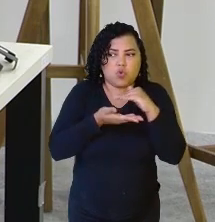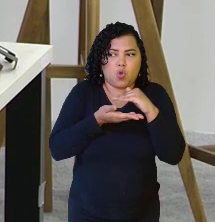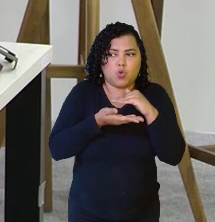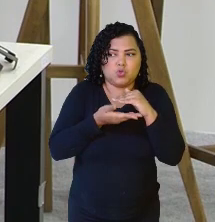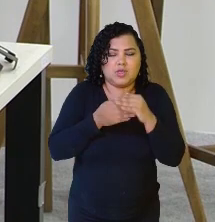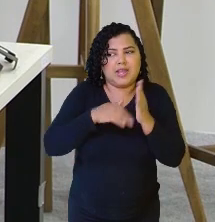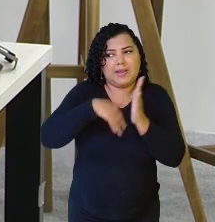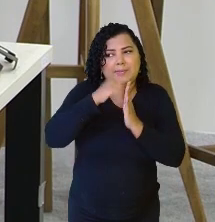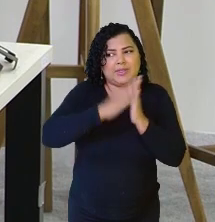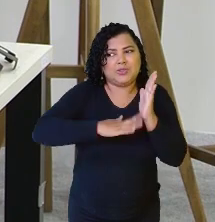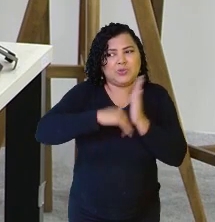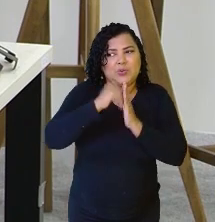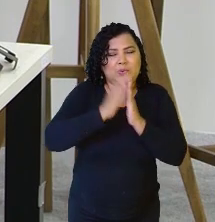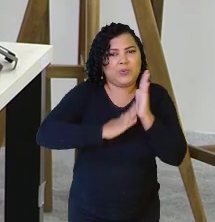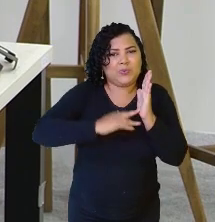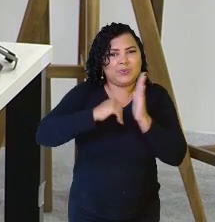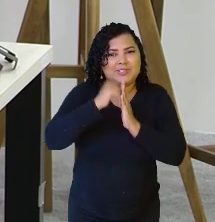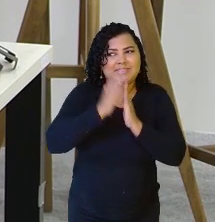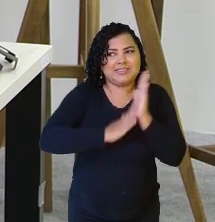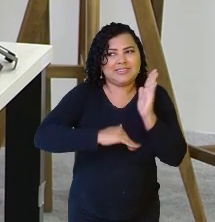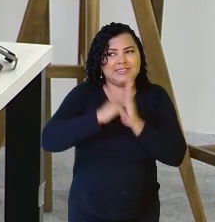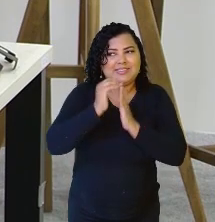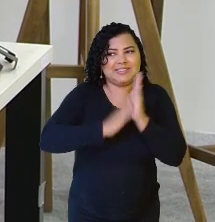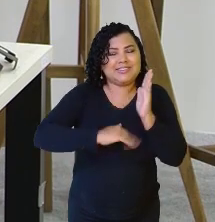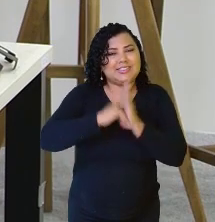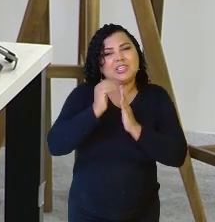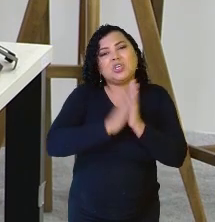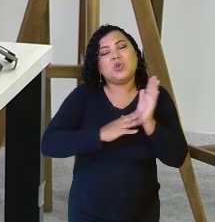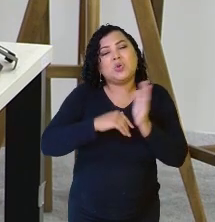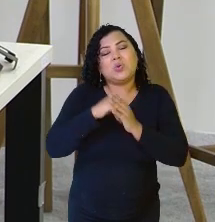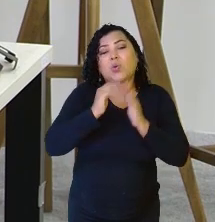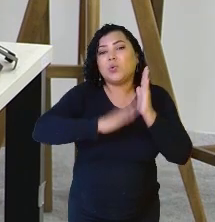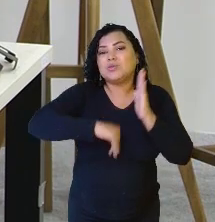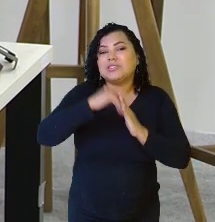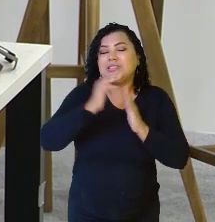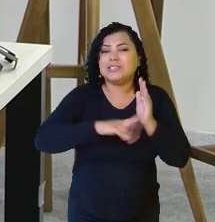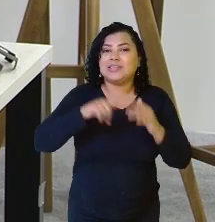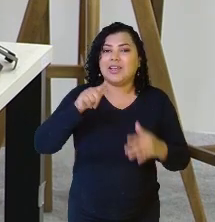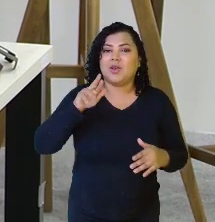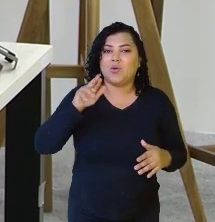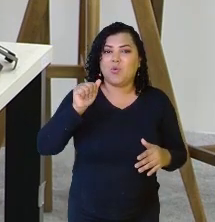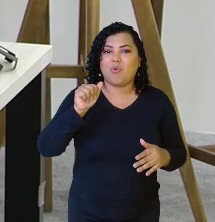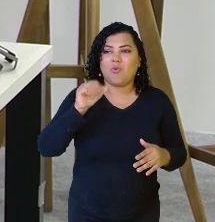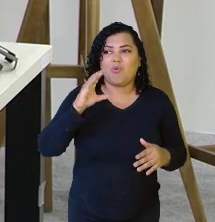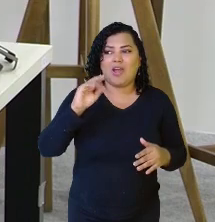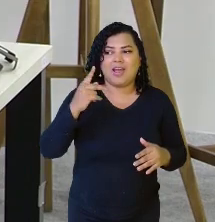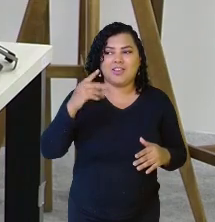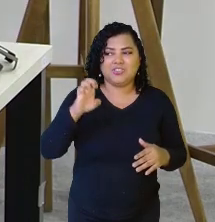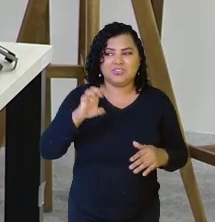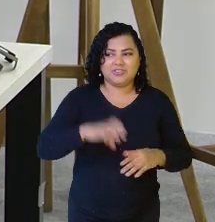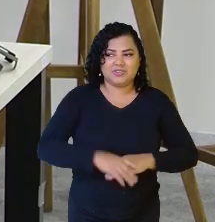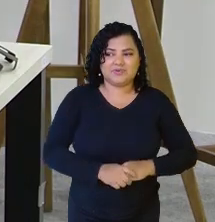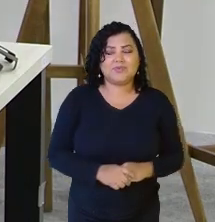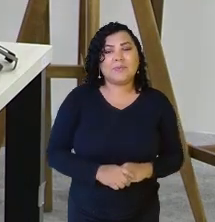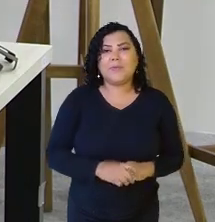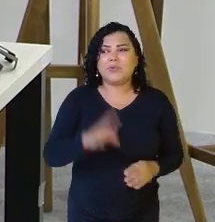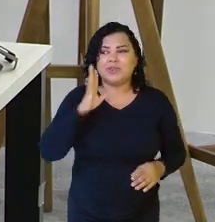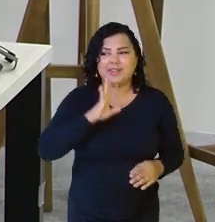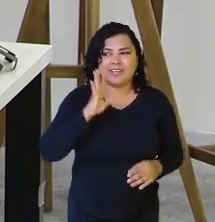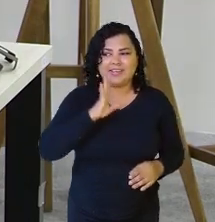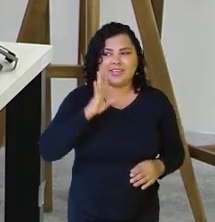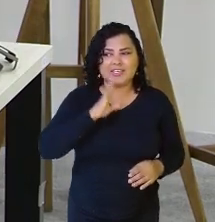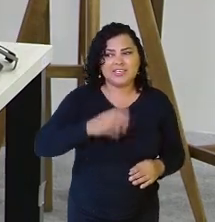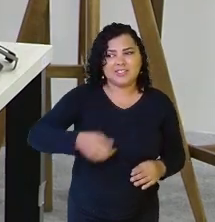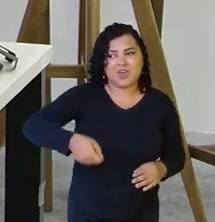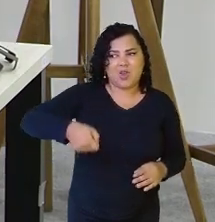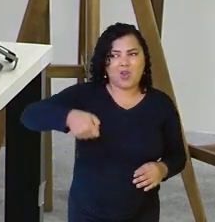fez a decoração da tartaruguinha, pintou com tinta guache, aquela tinta que a gente recebe no material da escola, certo? Muito chique. E esse